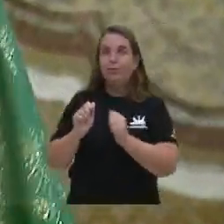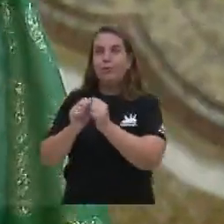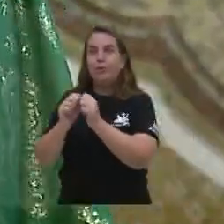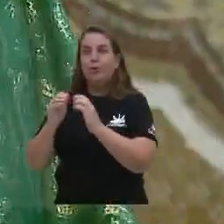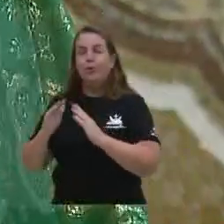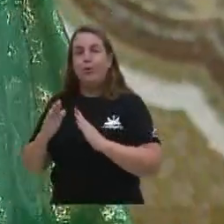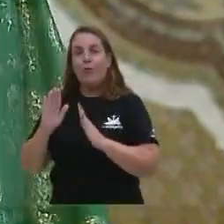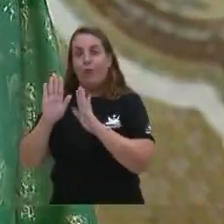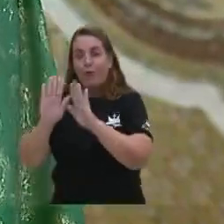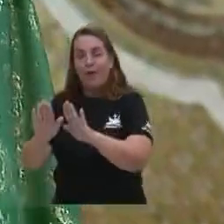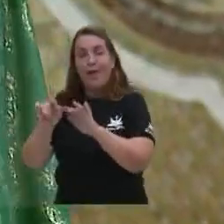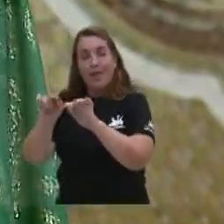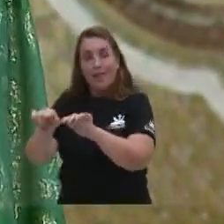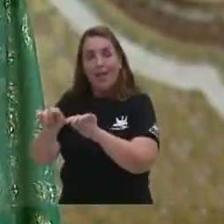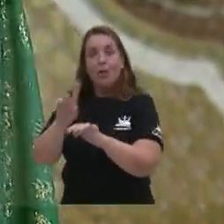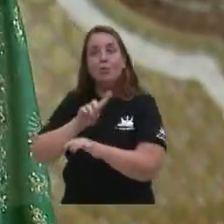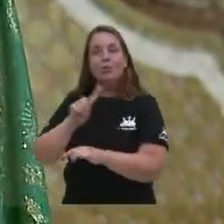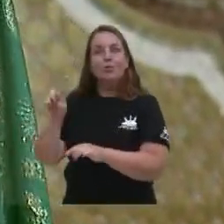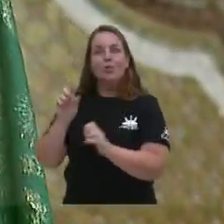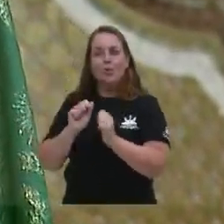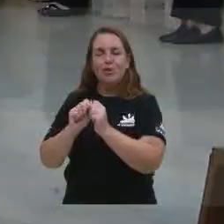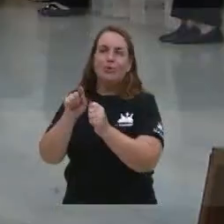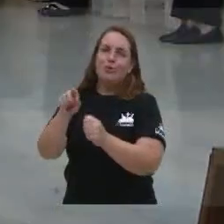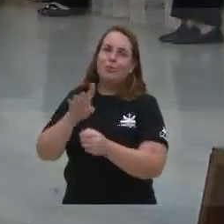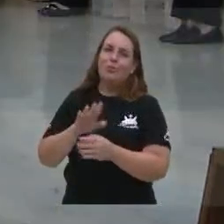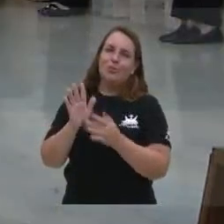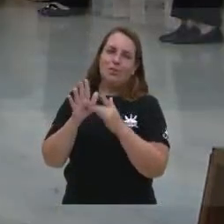por um dia, mas foram morar.